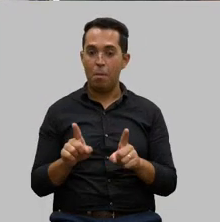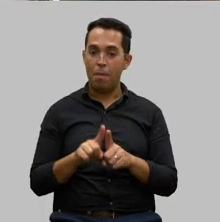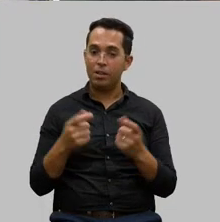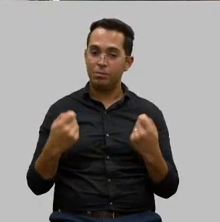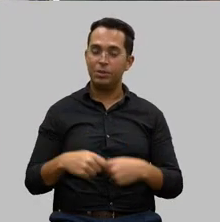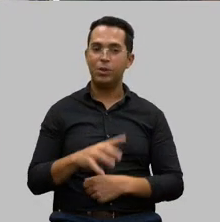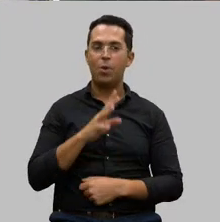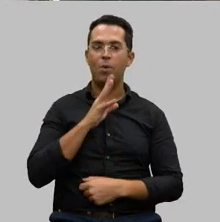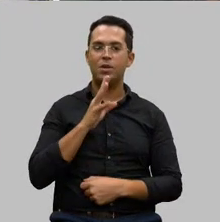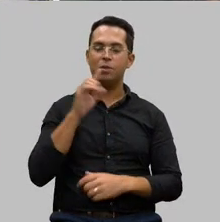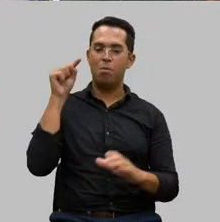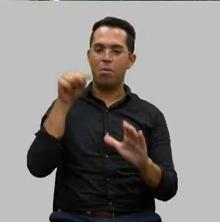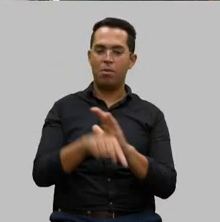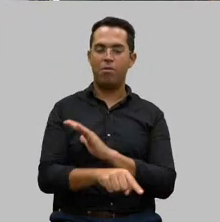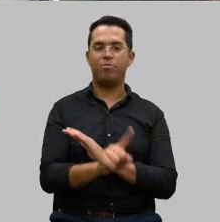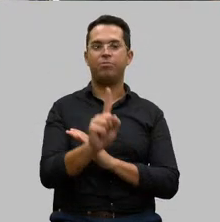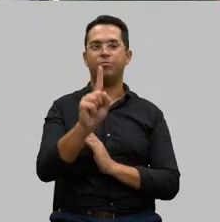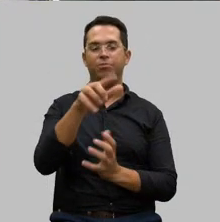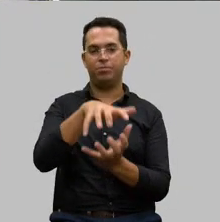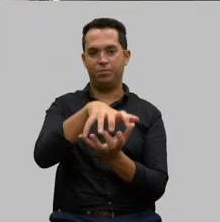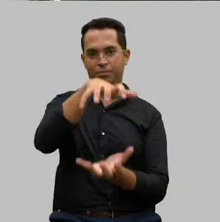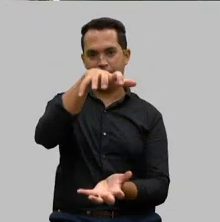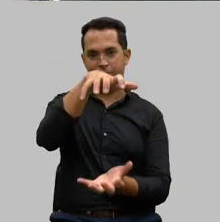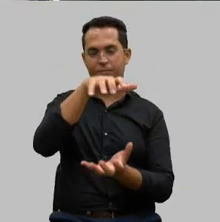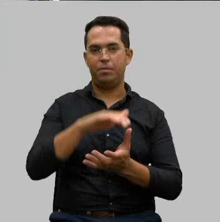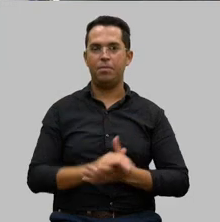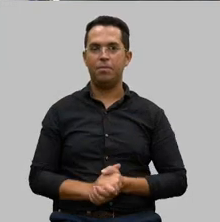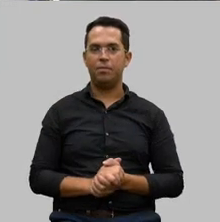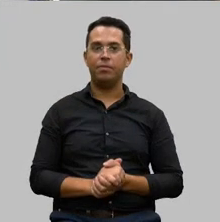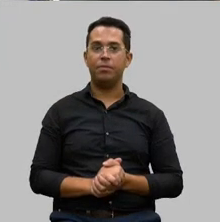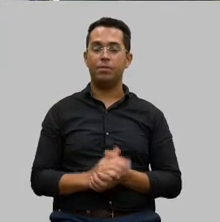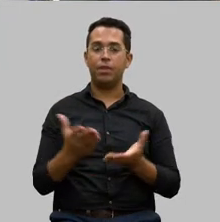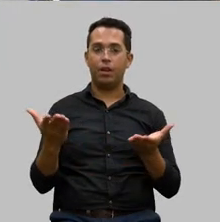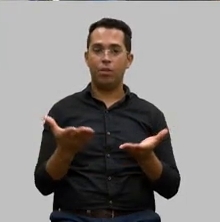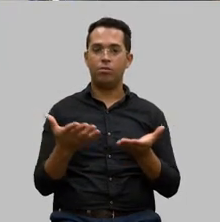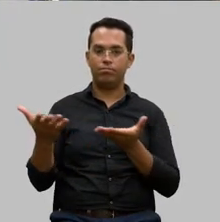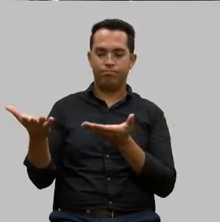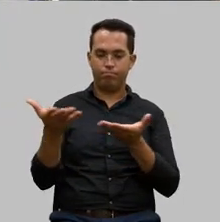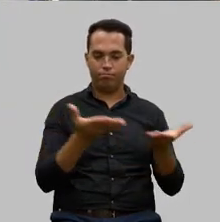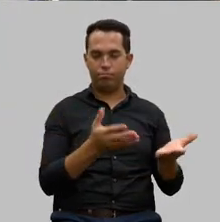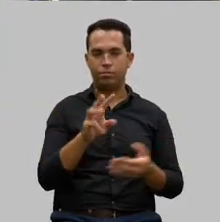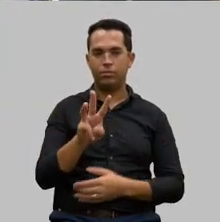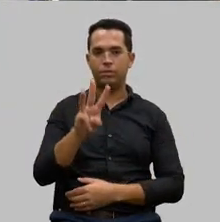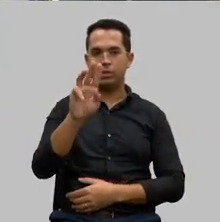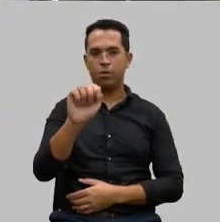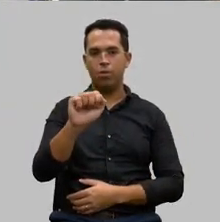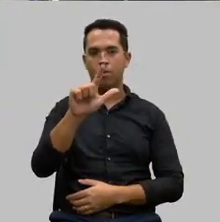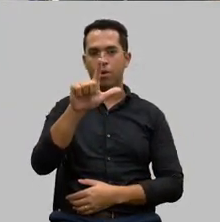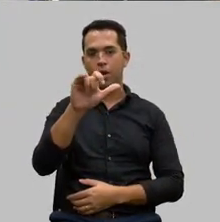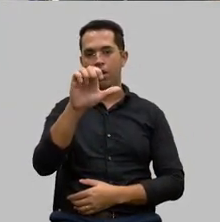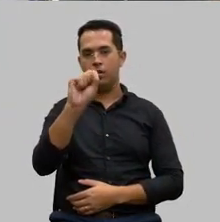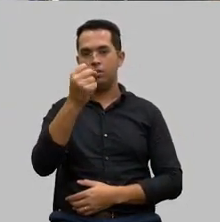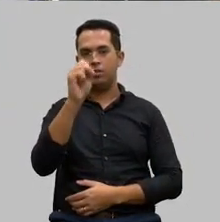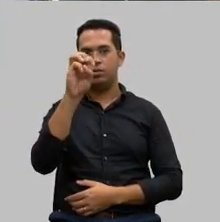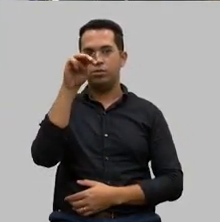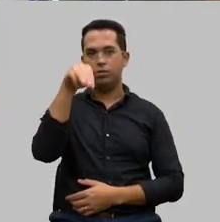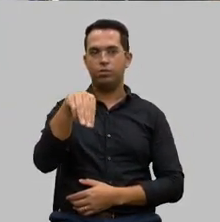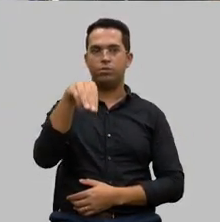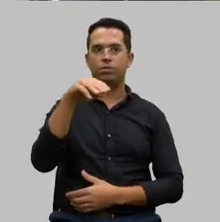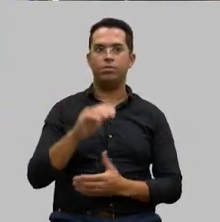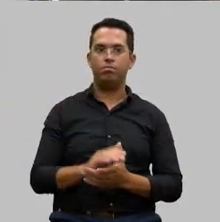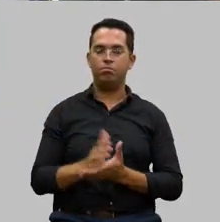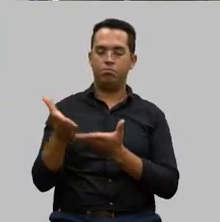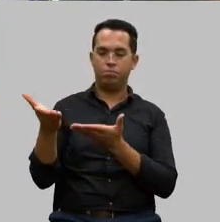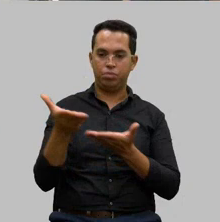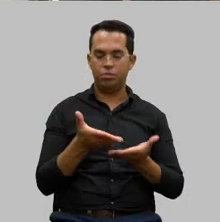Alison Vinícius da Silva e da paide Florestal pedindo também pra gente se manter dentro do tempo para que